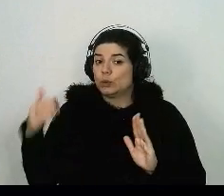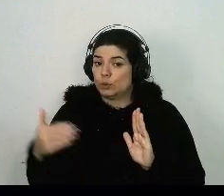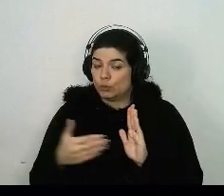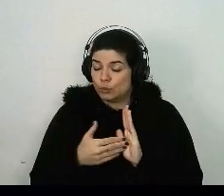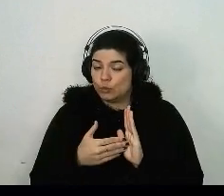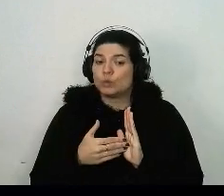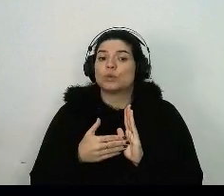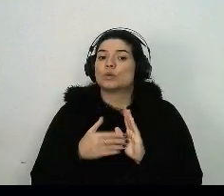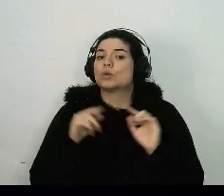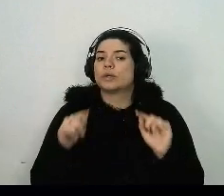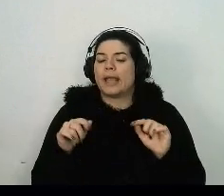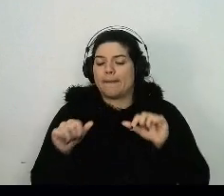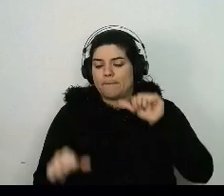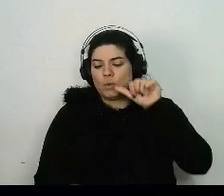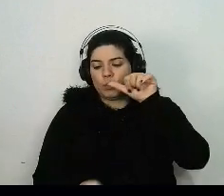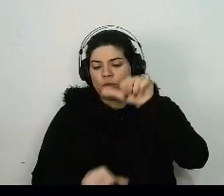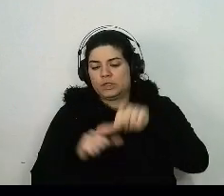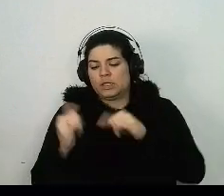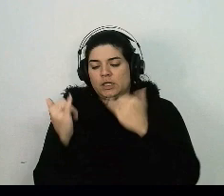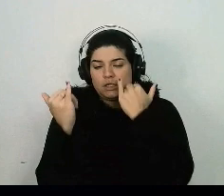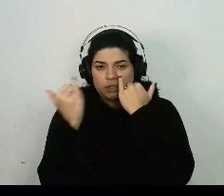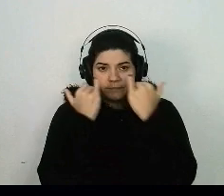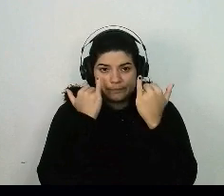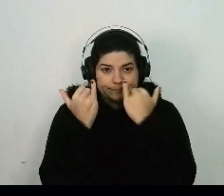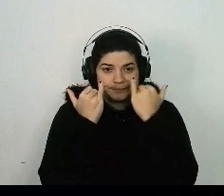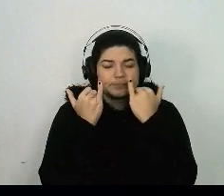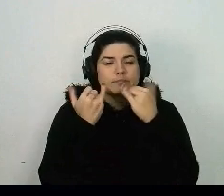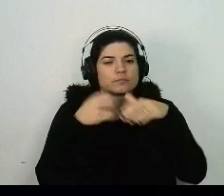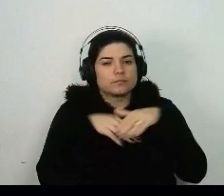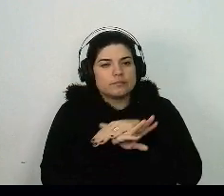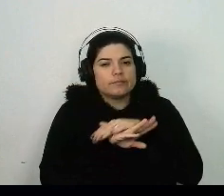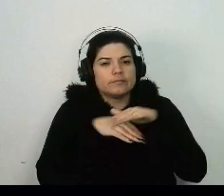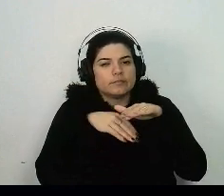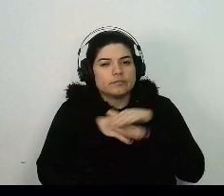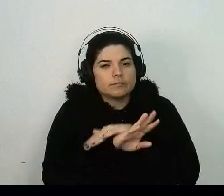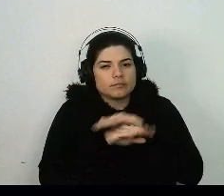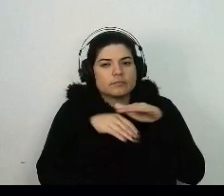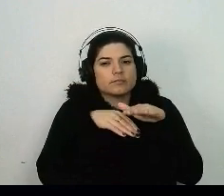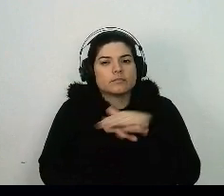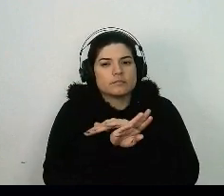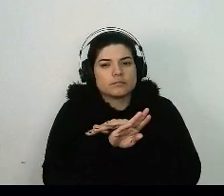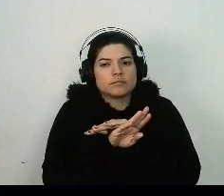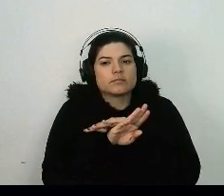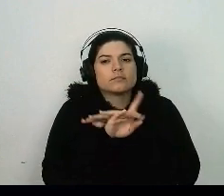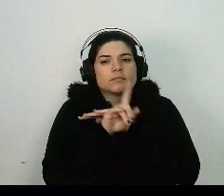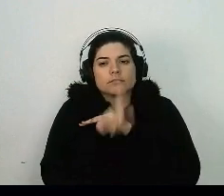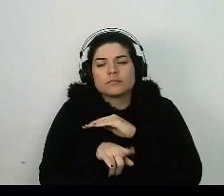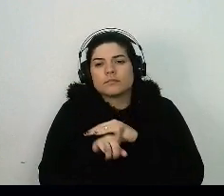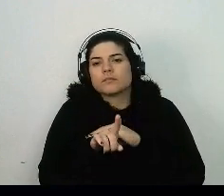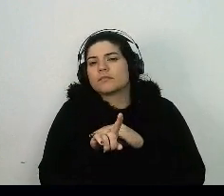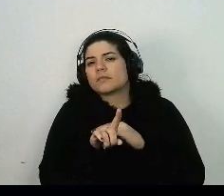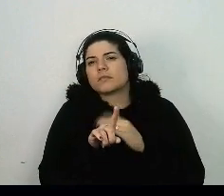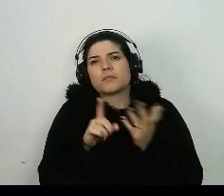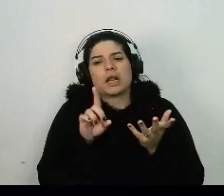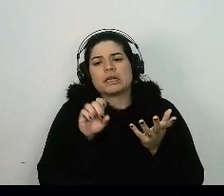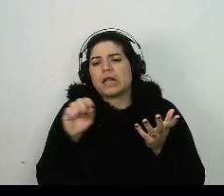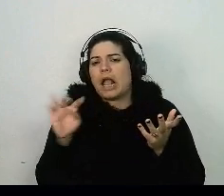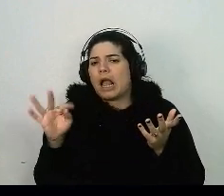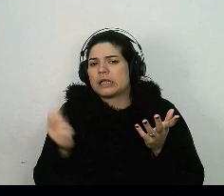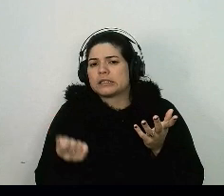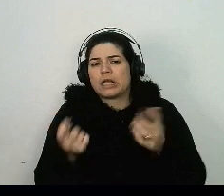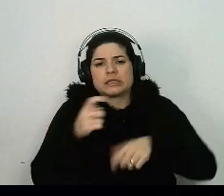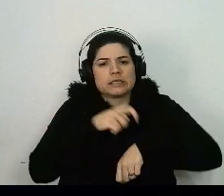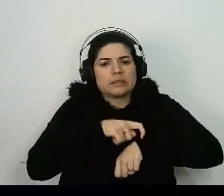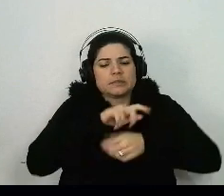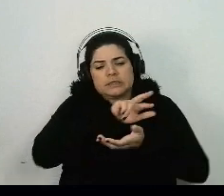a transição de uma informação, eu vou guardando ela em data ou tempo ou qualquer outro tipo de variedades